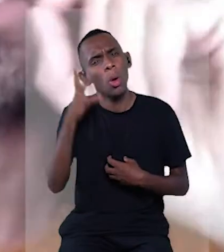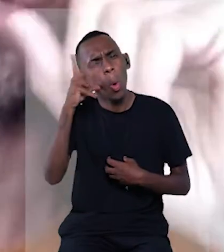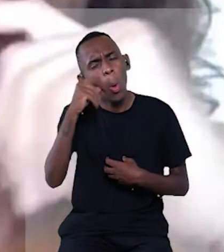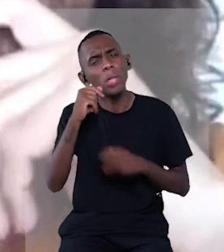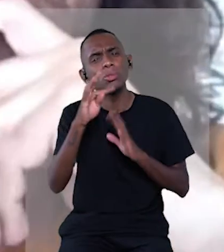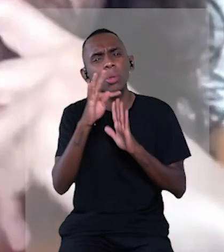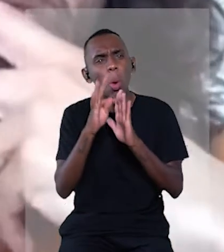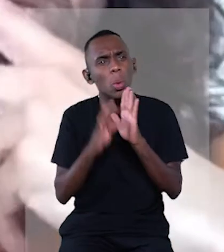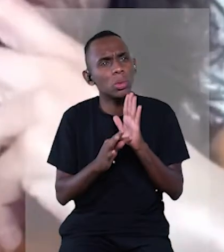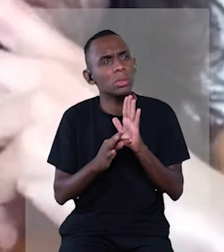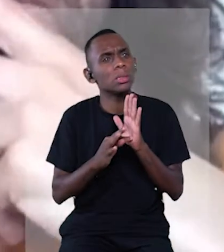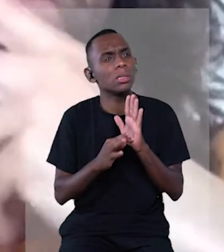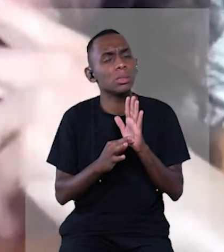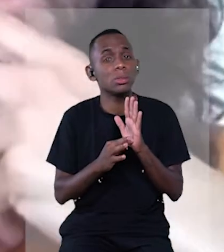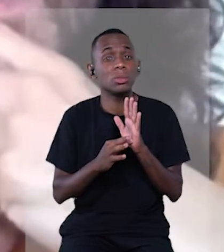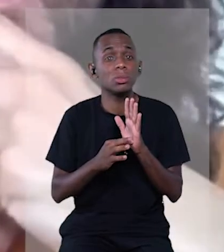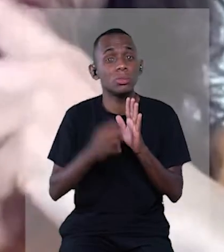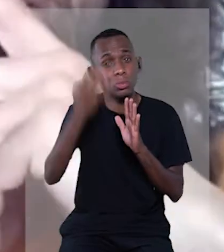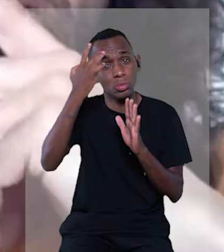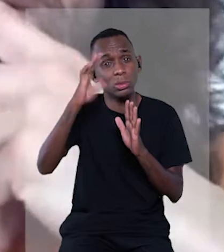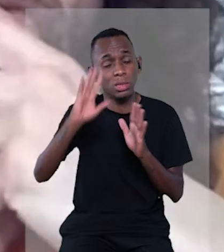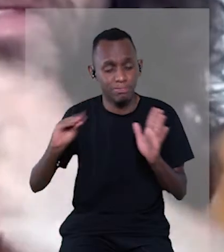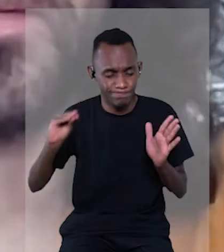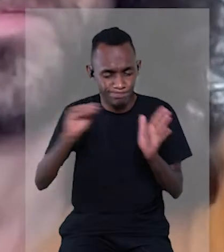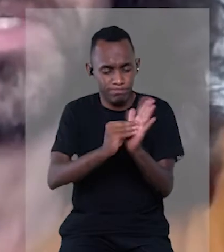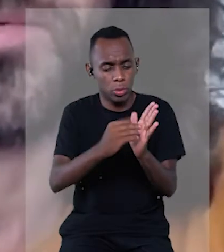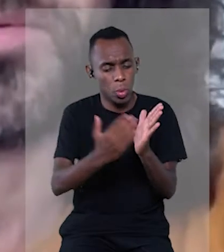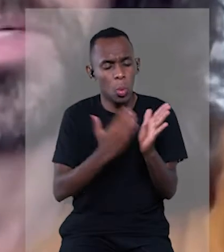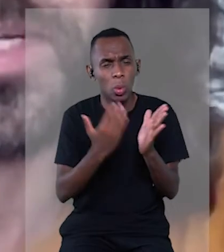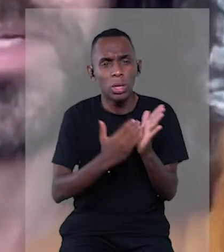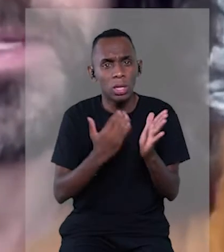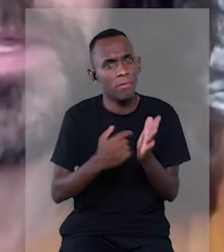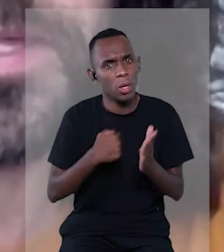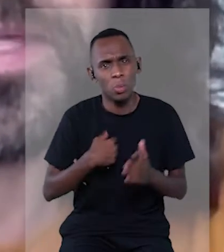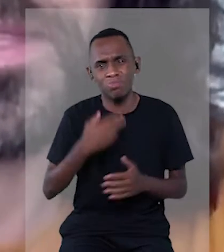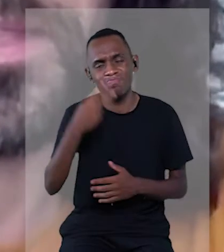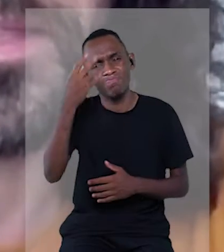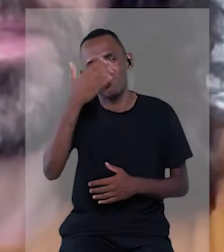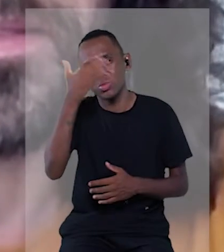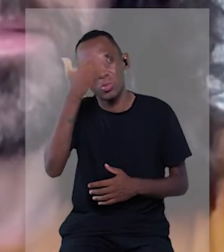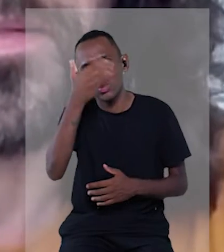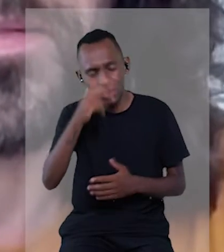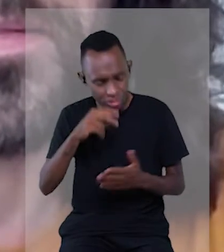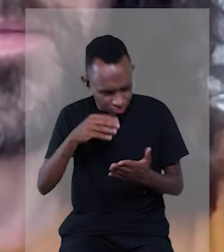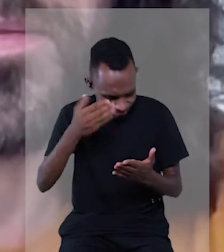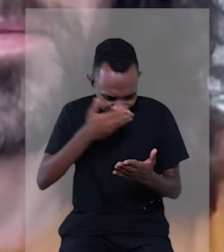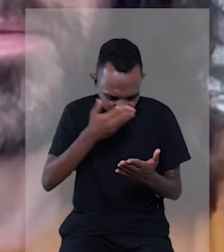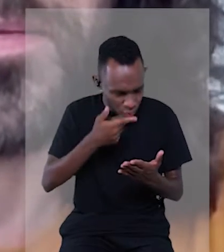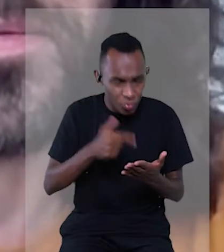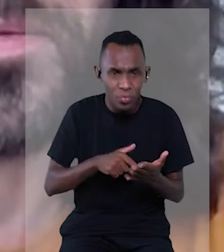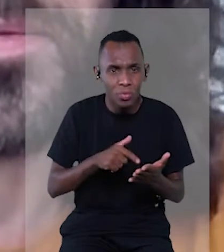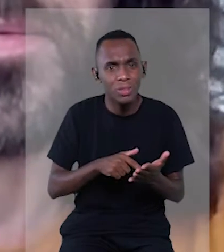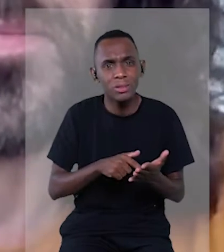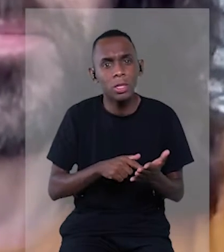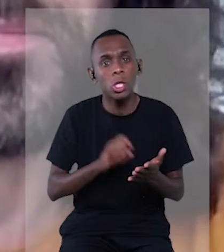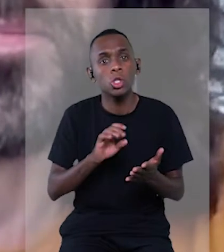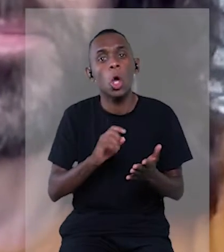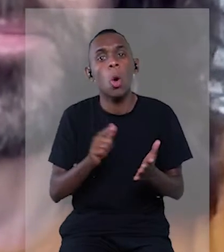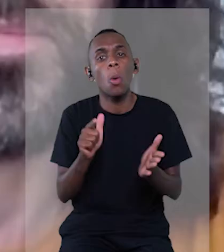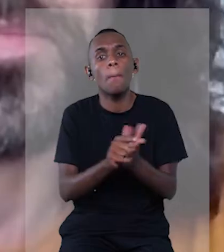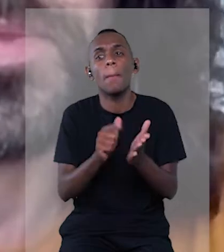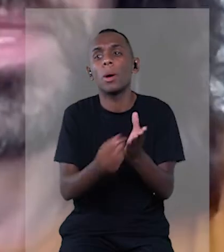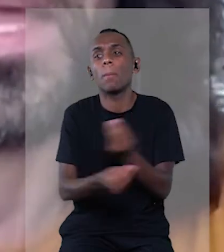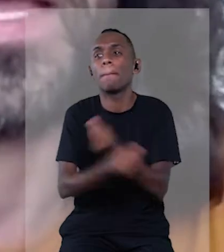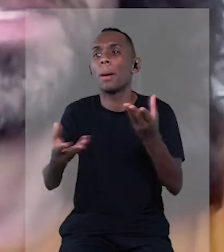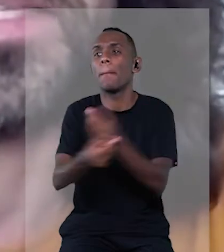eu acho que esse texto, não sei se ele está no livro, eu acho que ele não cheguei a Esse eu colocar. não vi, não. Eu acho que eu vi só o da entrega de panfleto